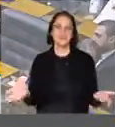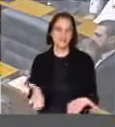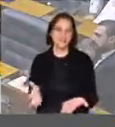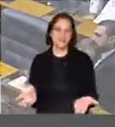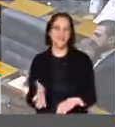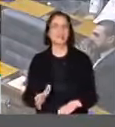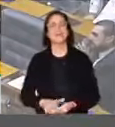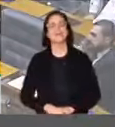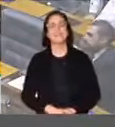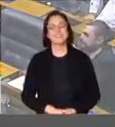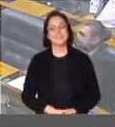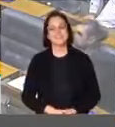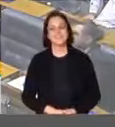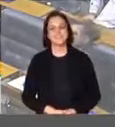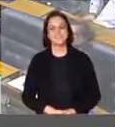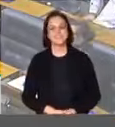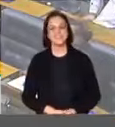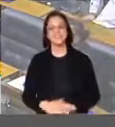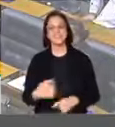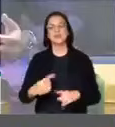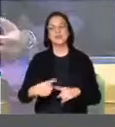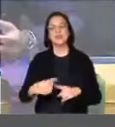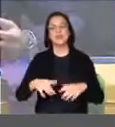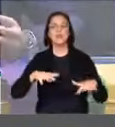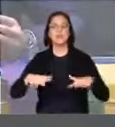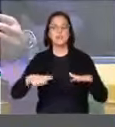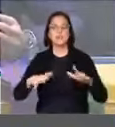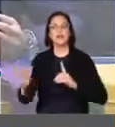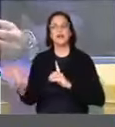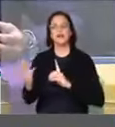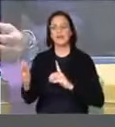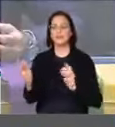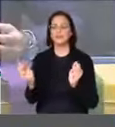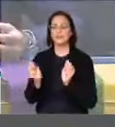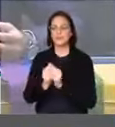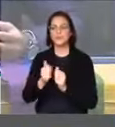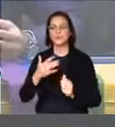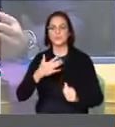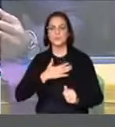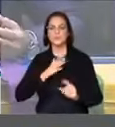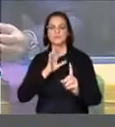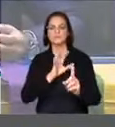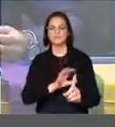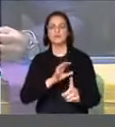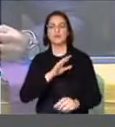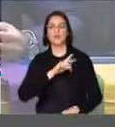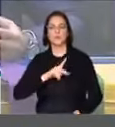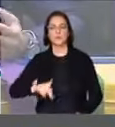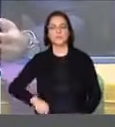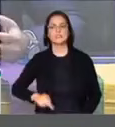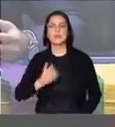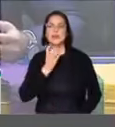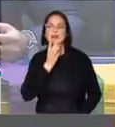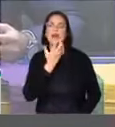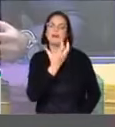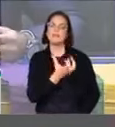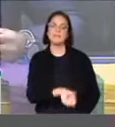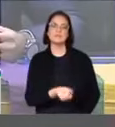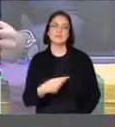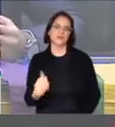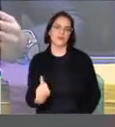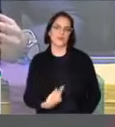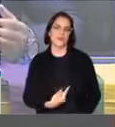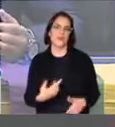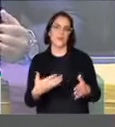isso. O movimento foi junto comigo falar com o Rodrigo Maia. A gente pediu ele atendeu o nosso